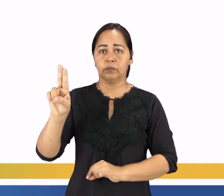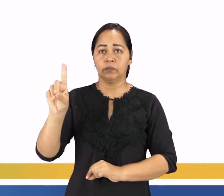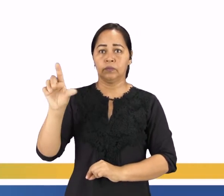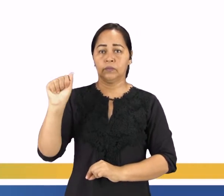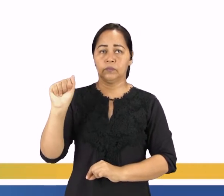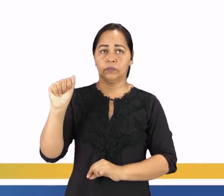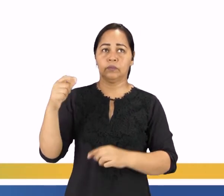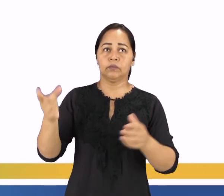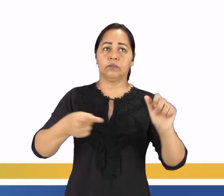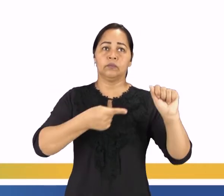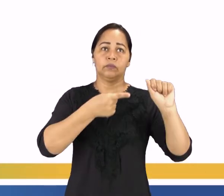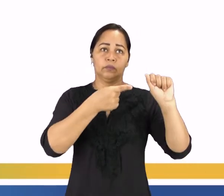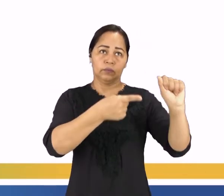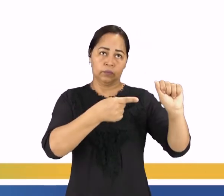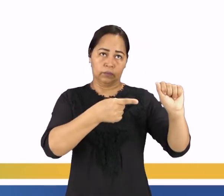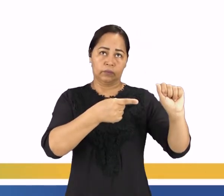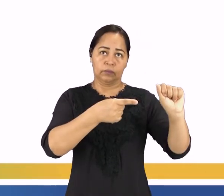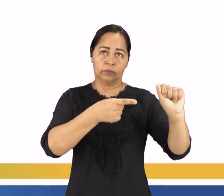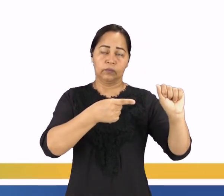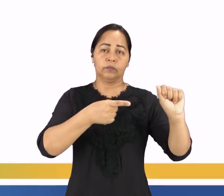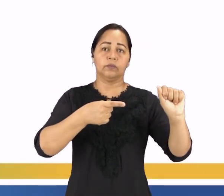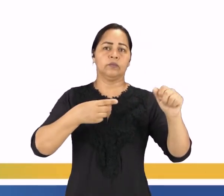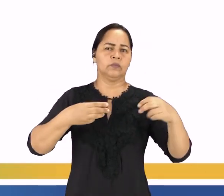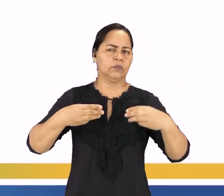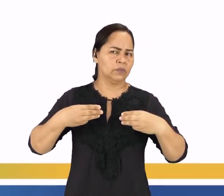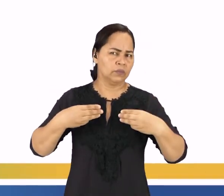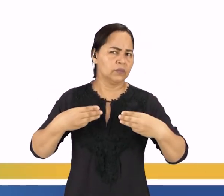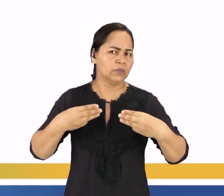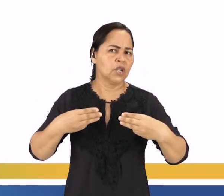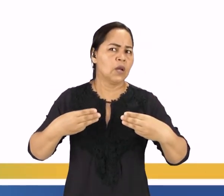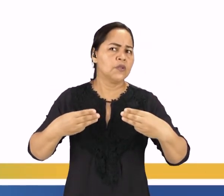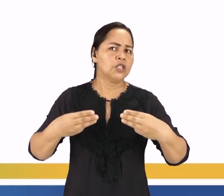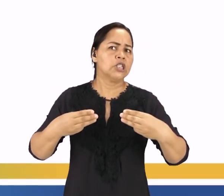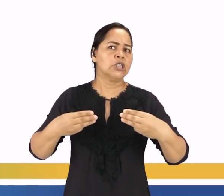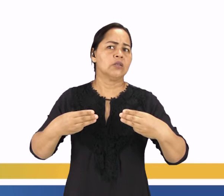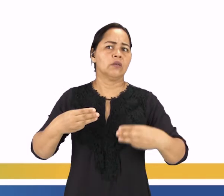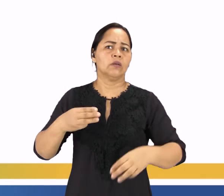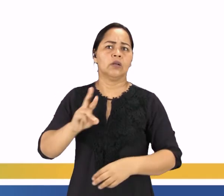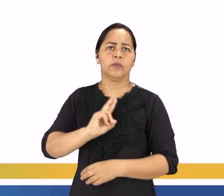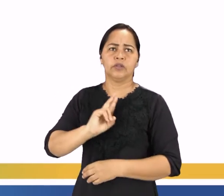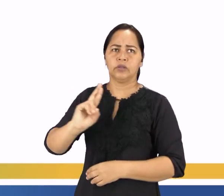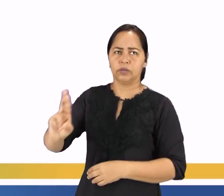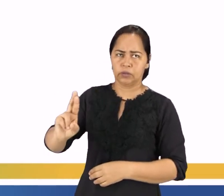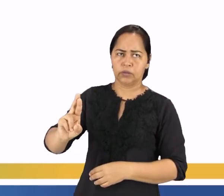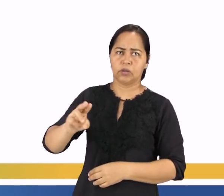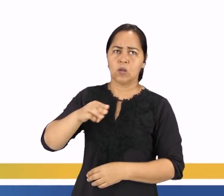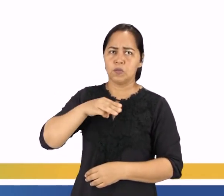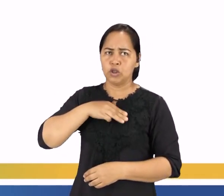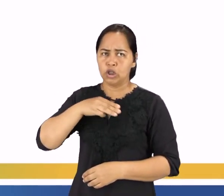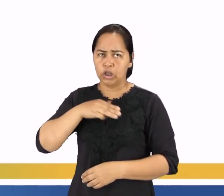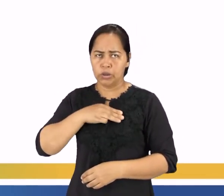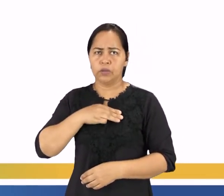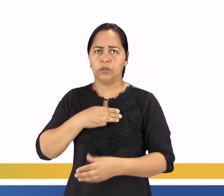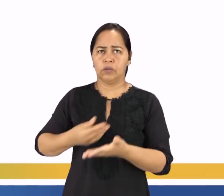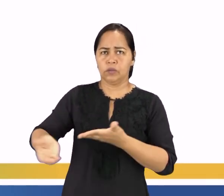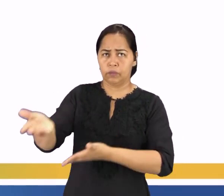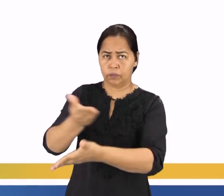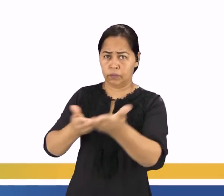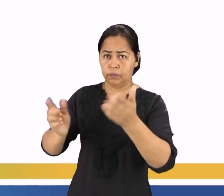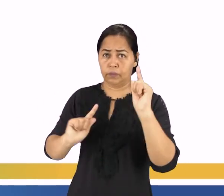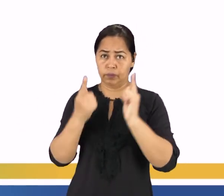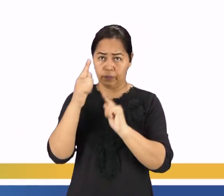Relaciones Exteriores de Chile. No, no fue ministro de Relaciones Exteriores. Tuvo ahí otros